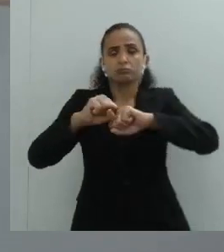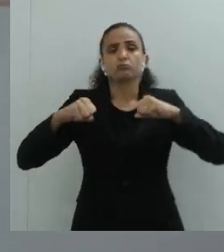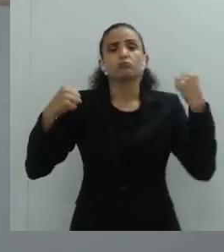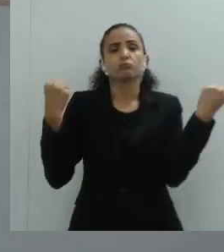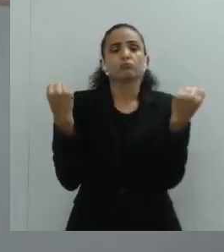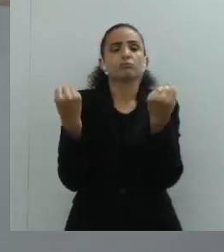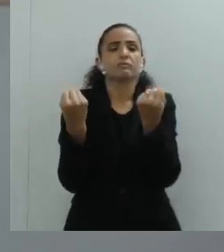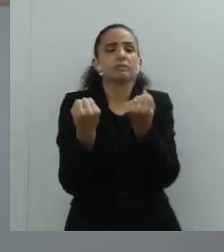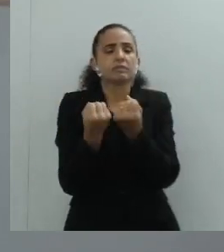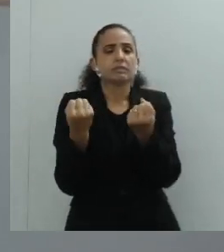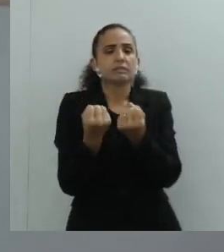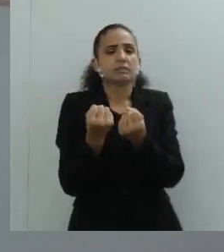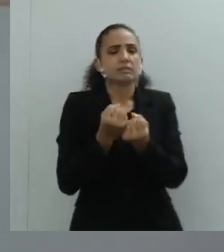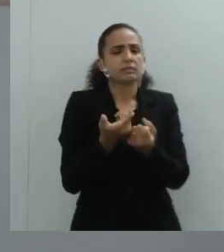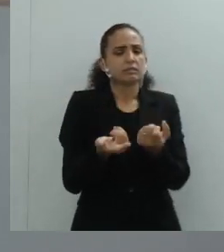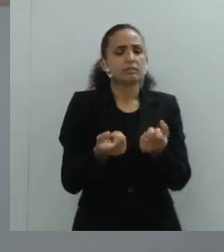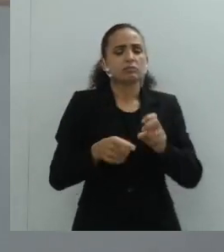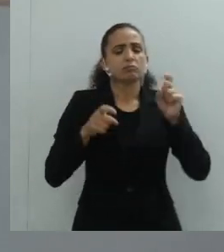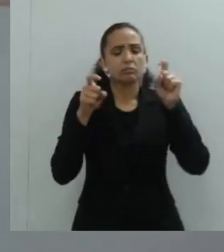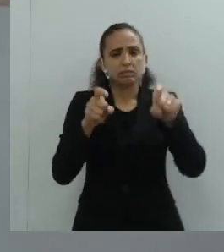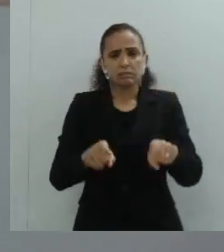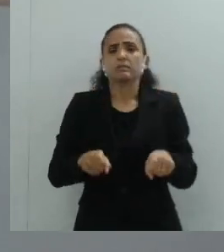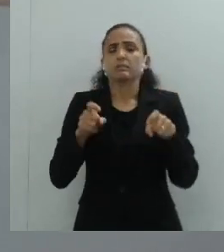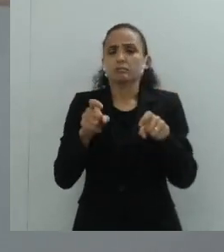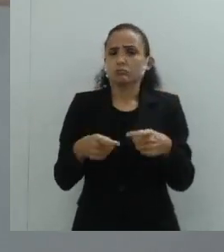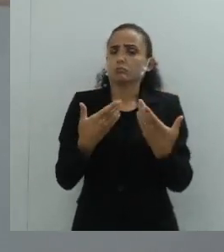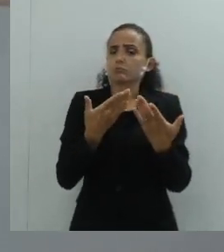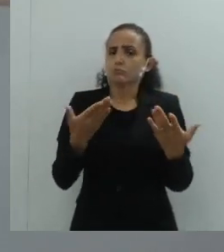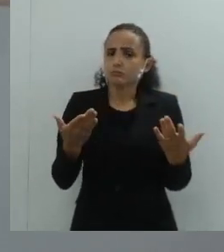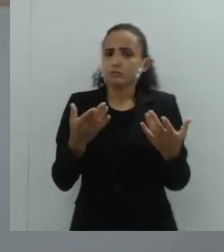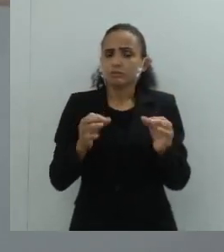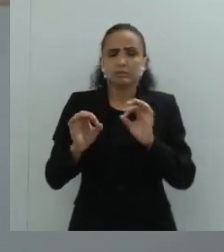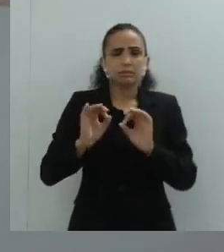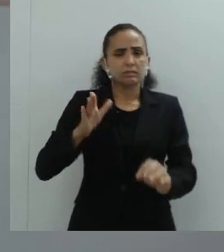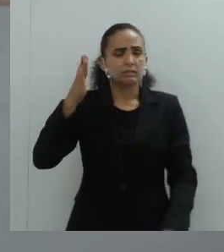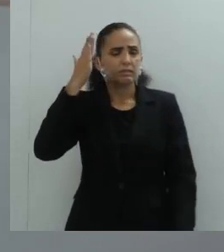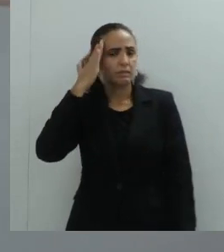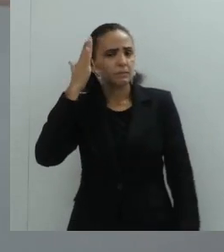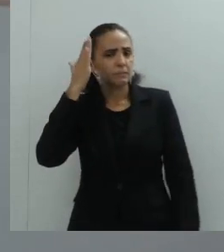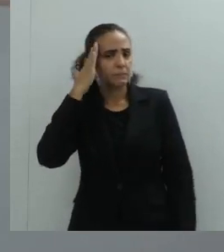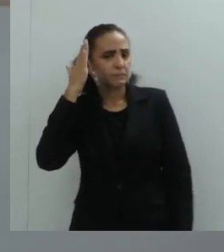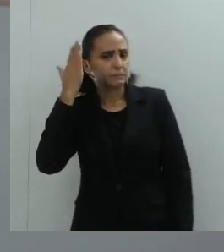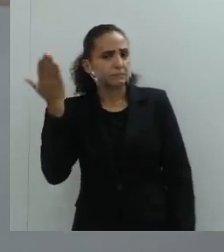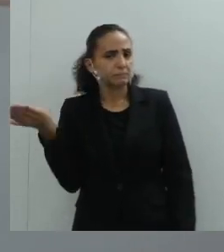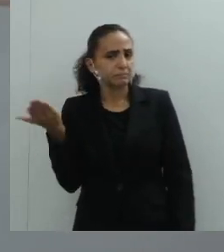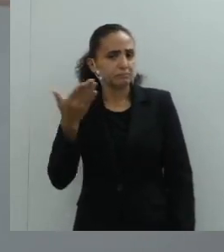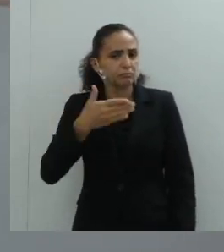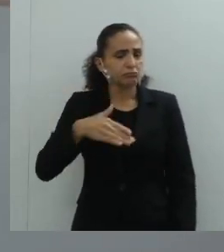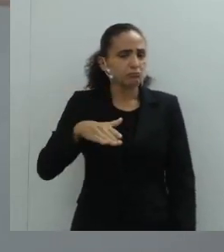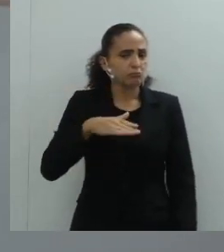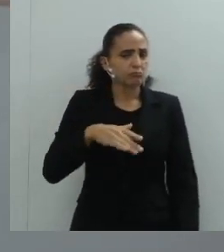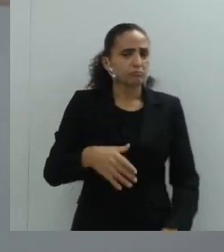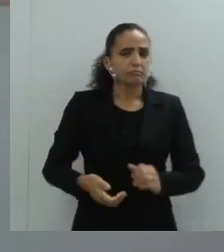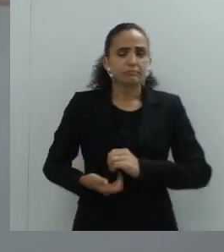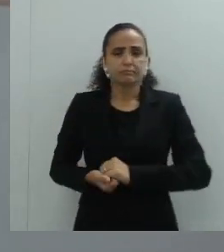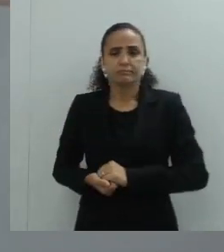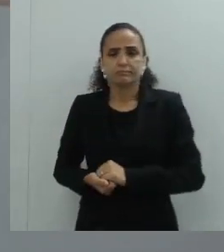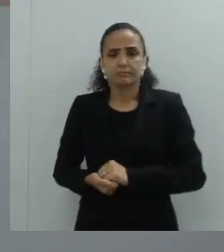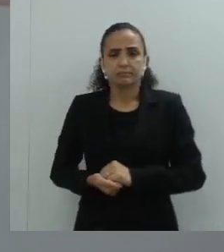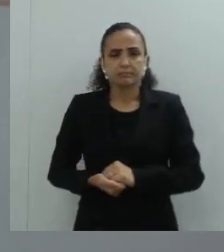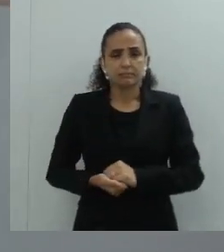né? Ela tinha uma maneira de cultivo, 'cultivo, né? Se a gente for puxar para os nossos